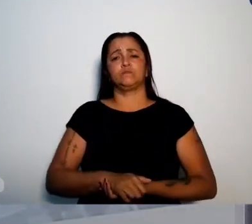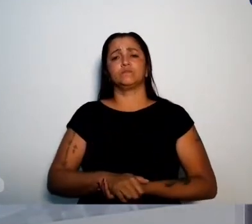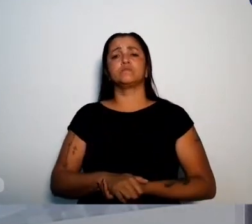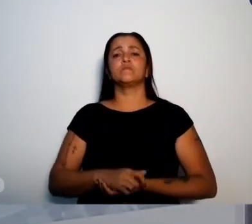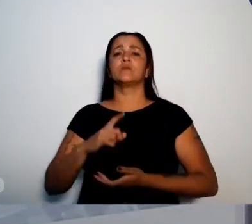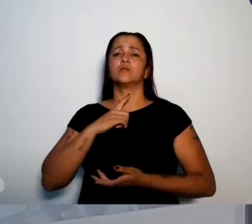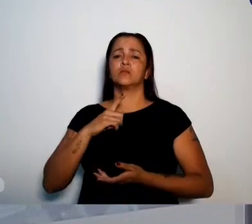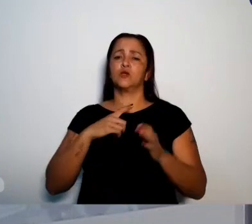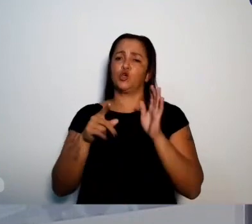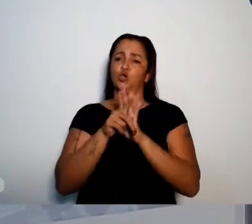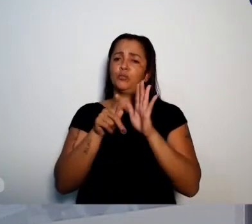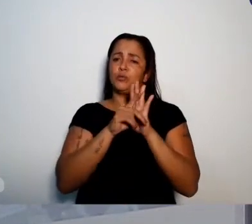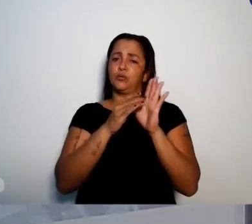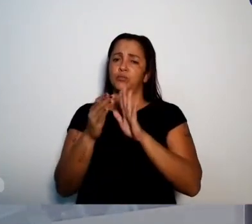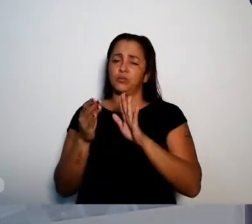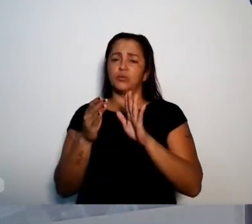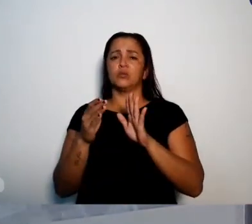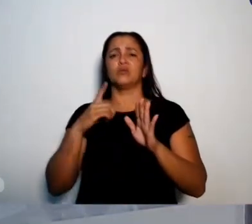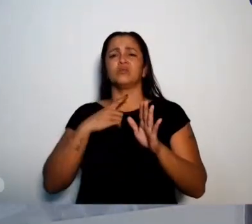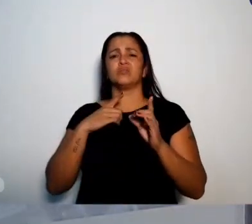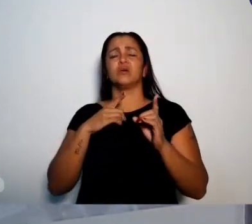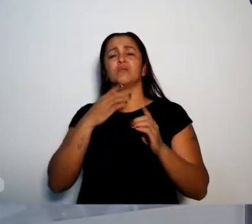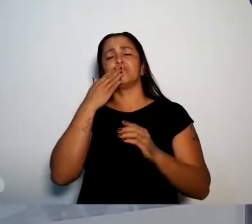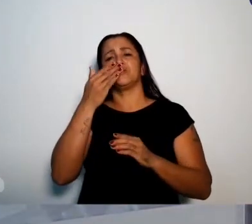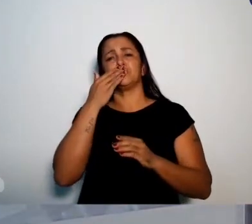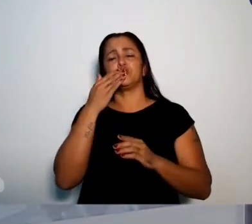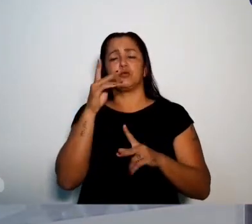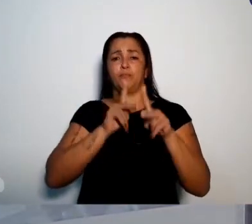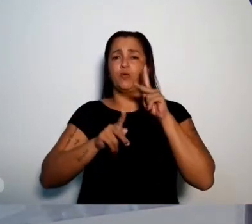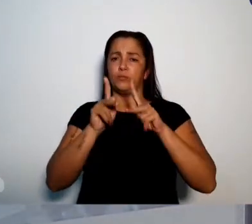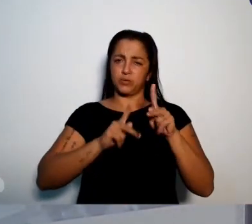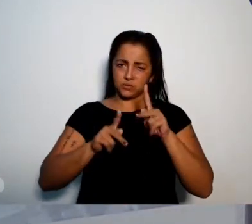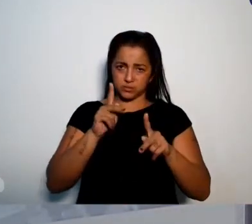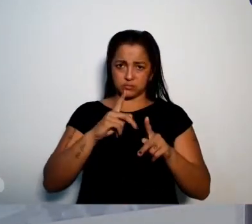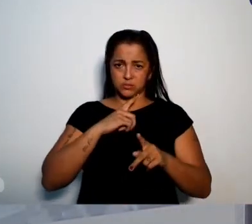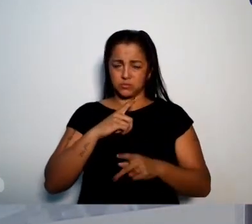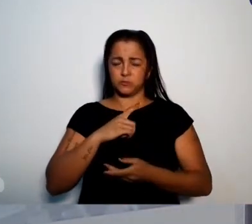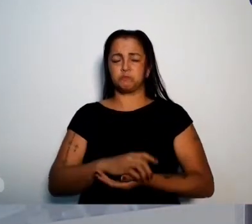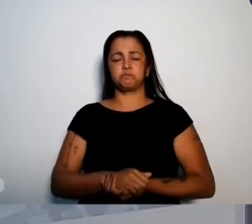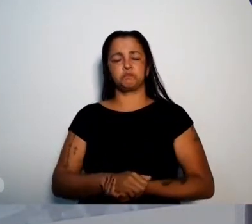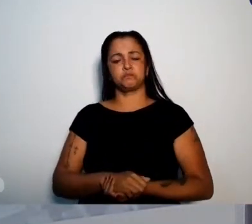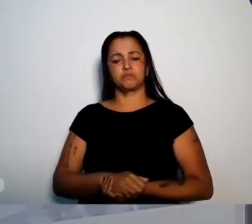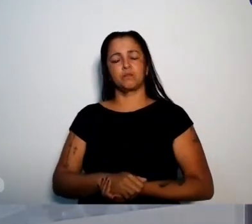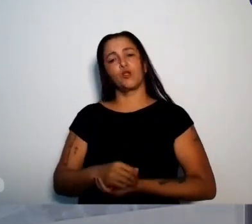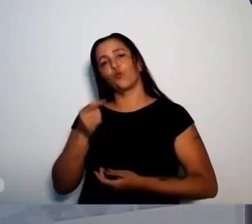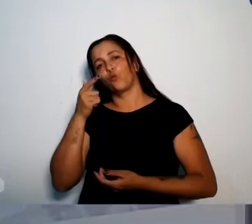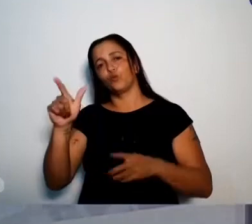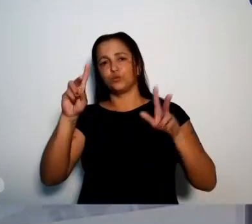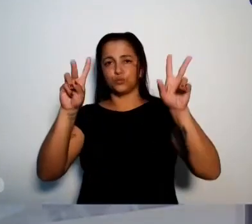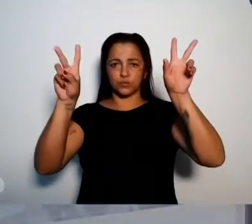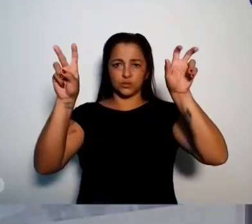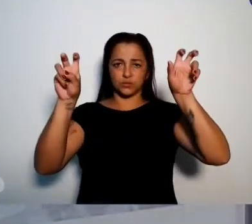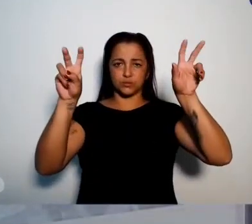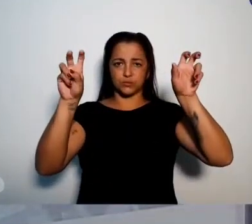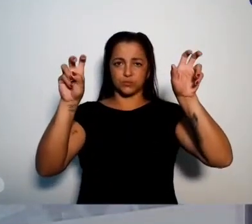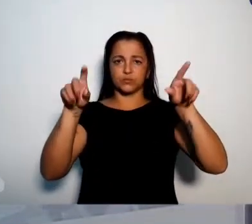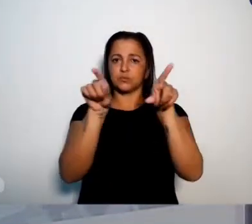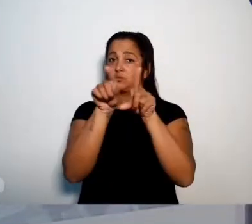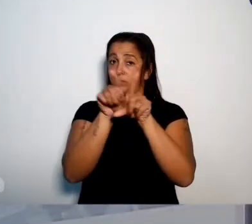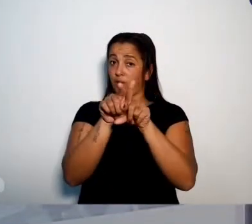atendendo aí o pedido da população daquela região. Outro assunto também,